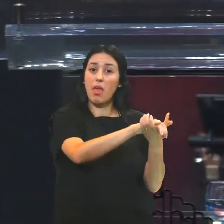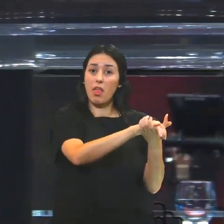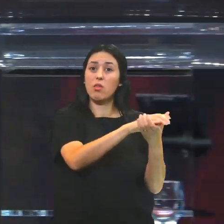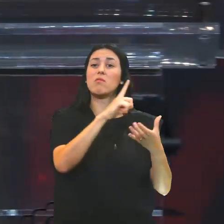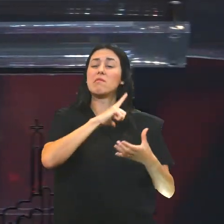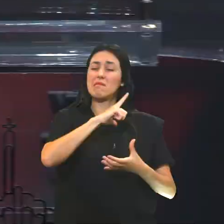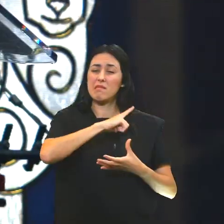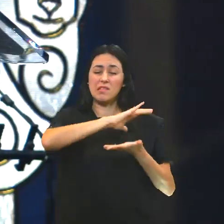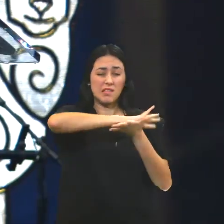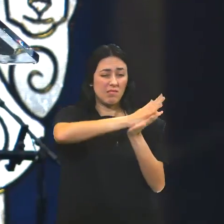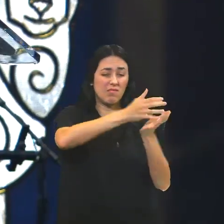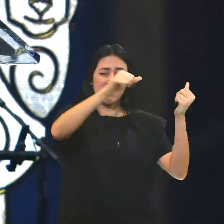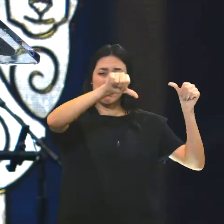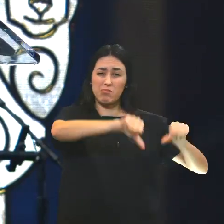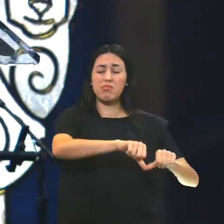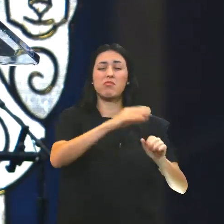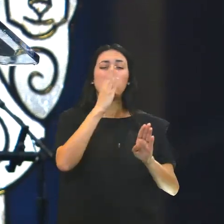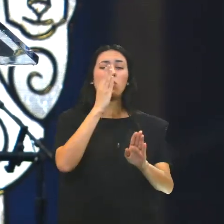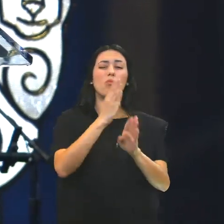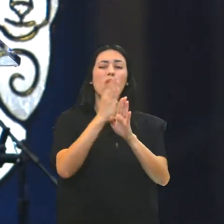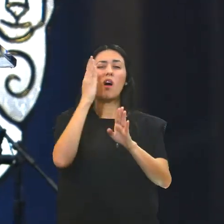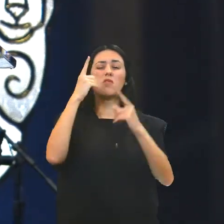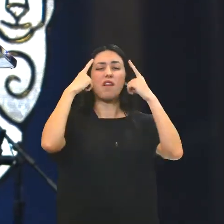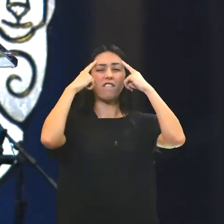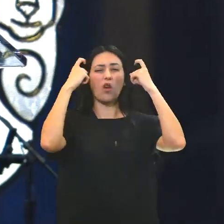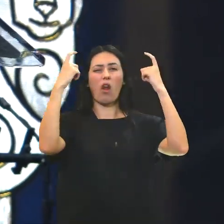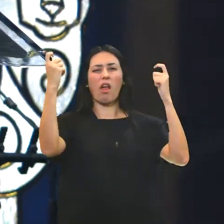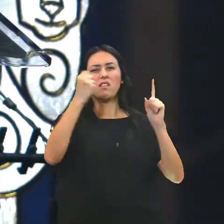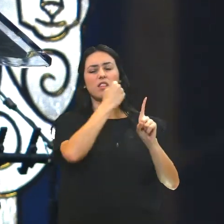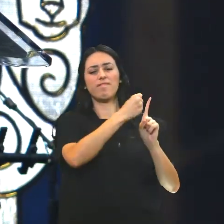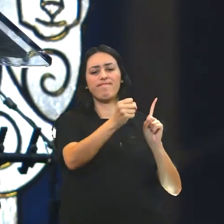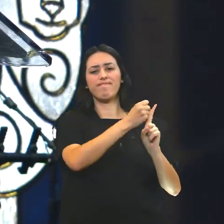destruídos por causa da violência.